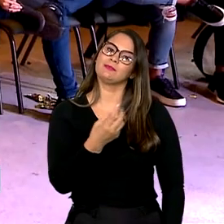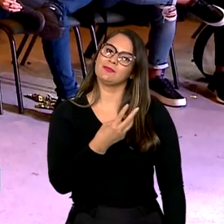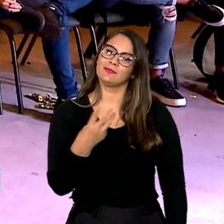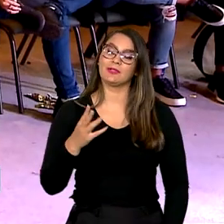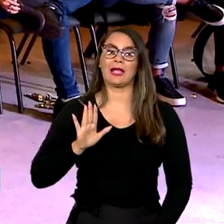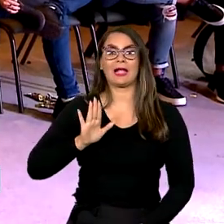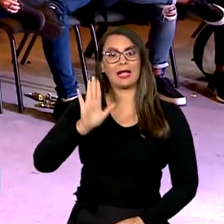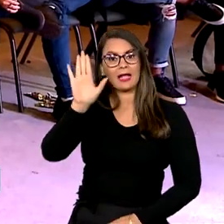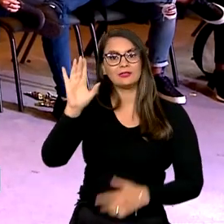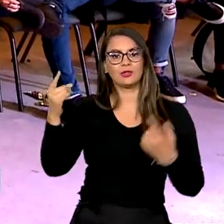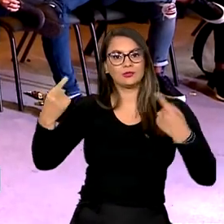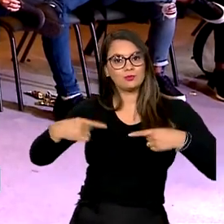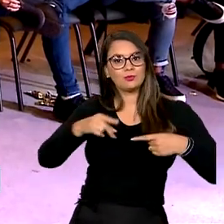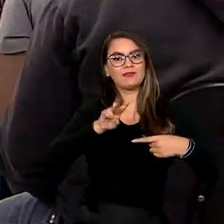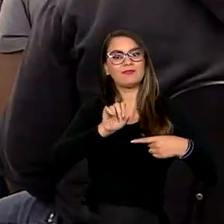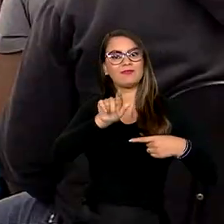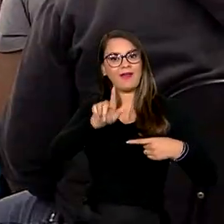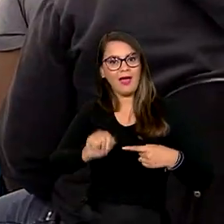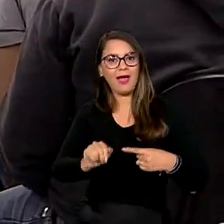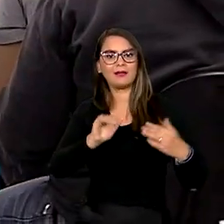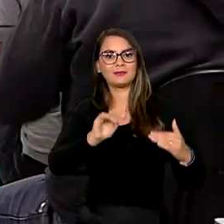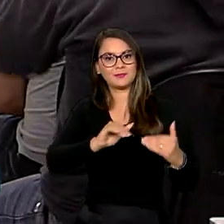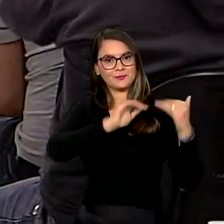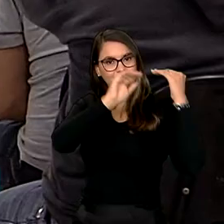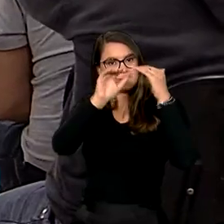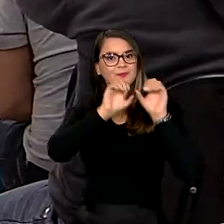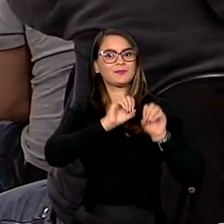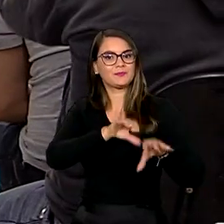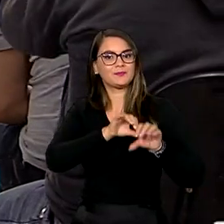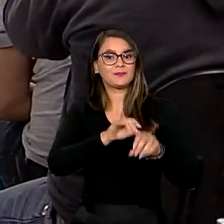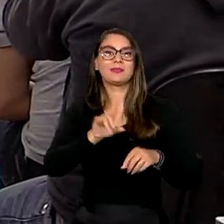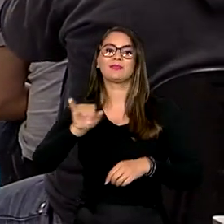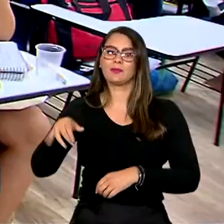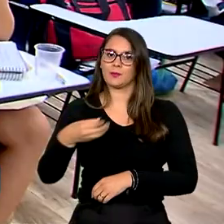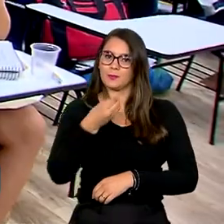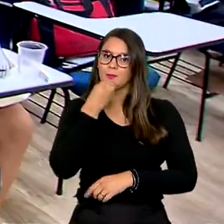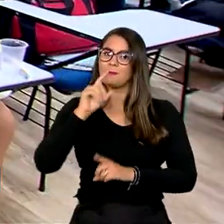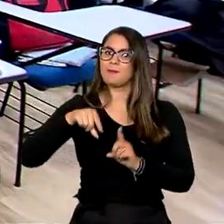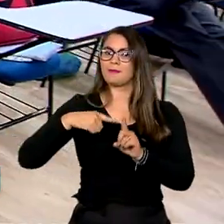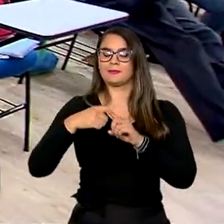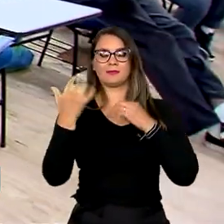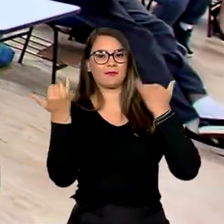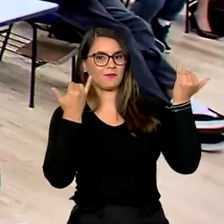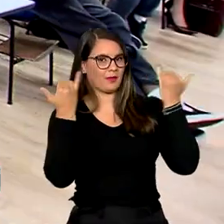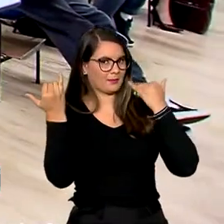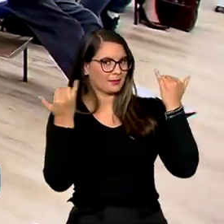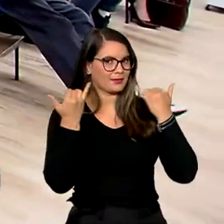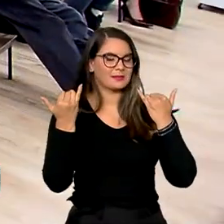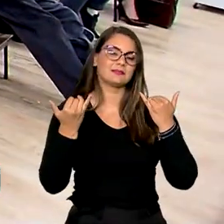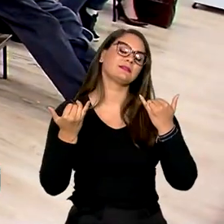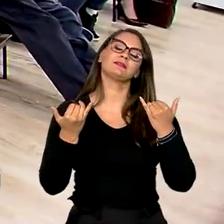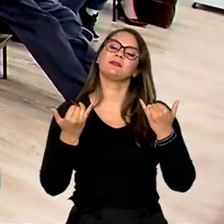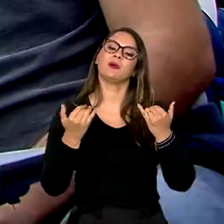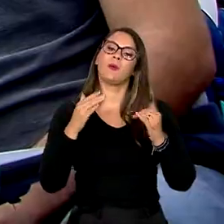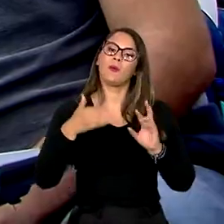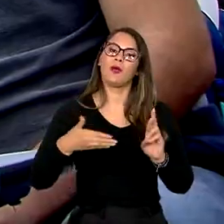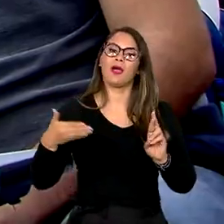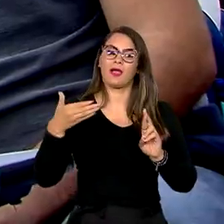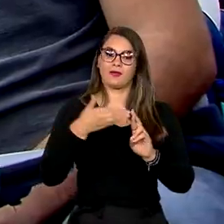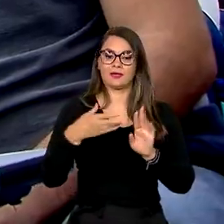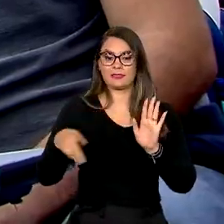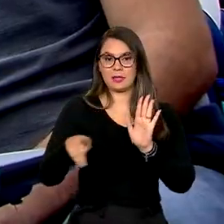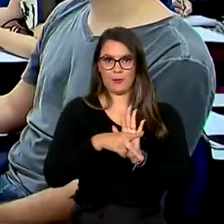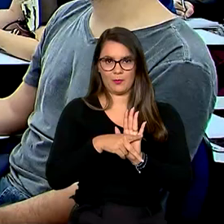candidatos que disputam uma vaga para o ensino superior terão a chance de ter mais informações com a matriz de referência da